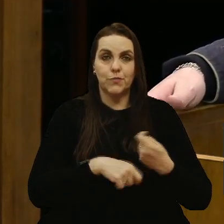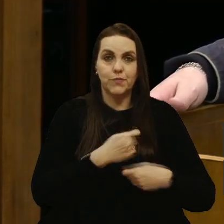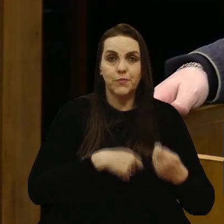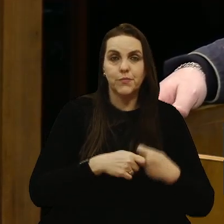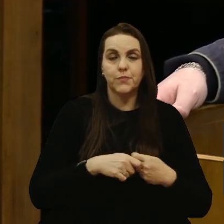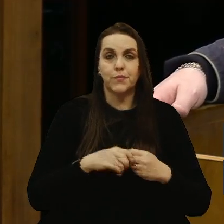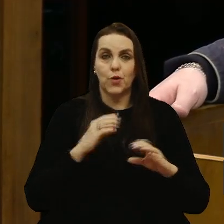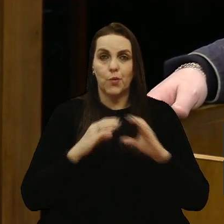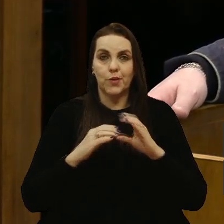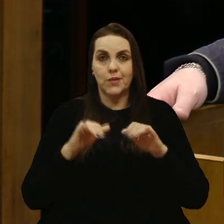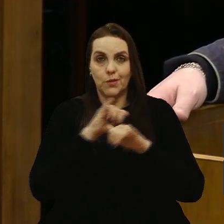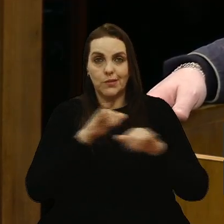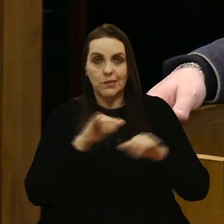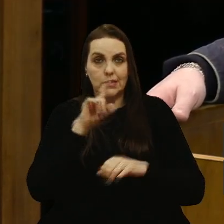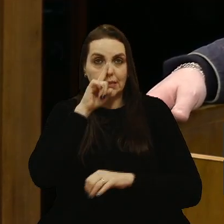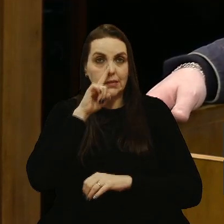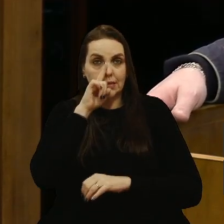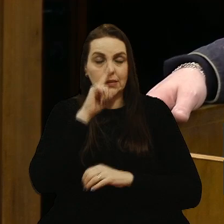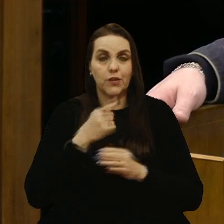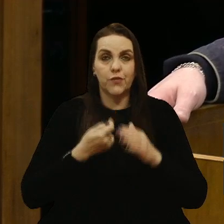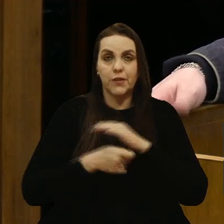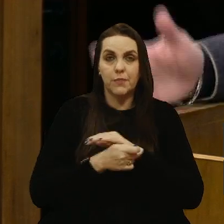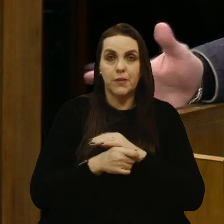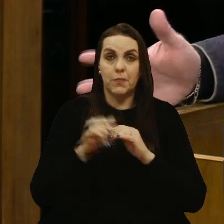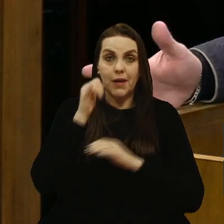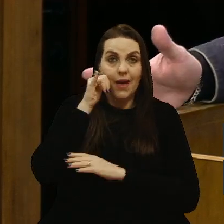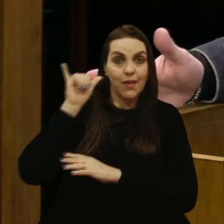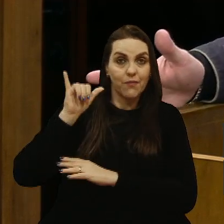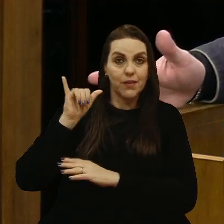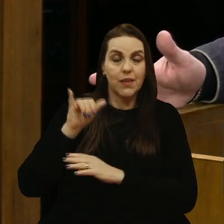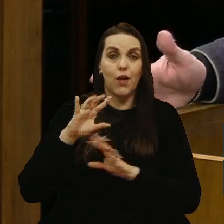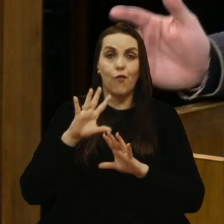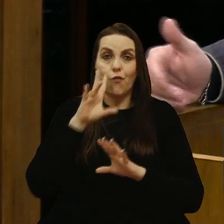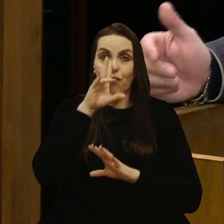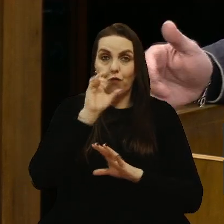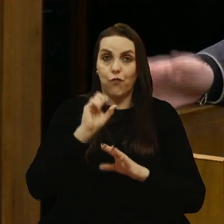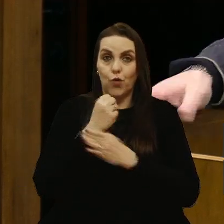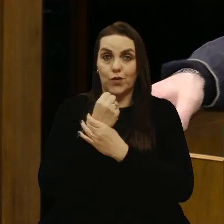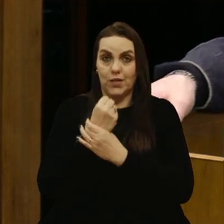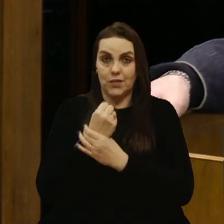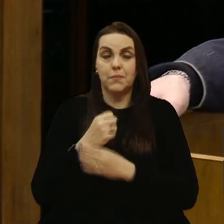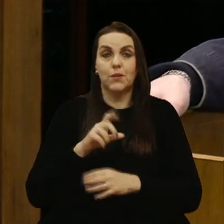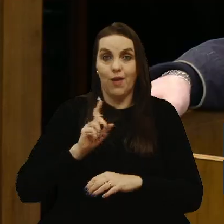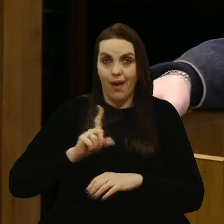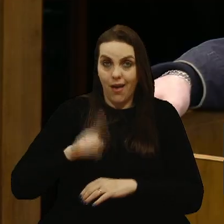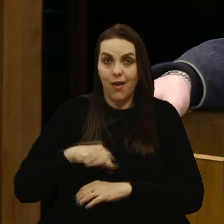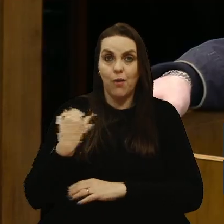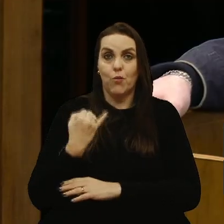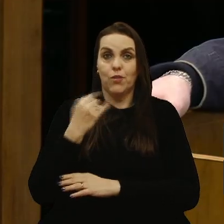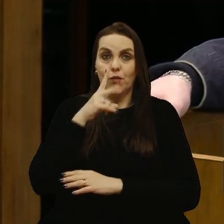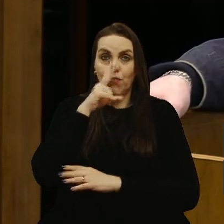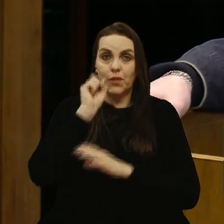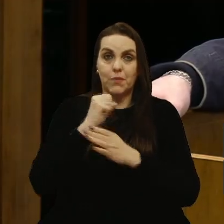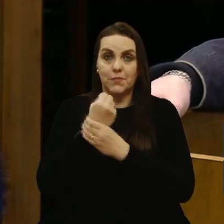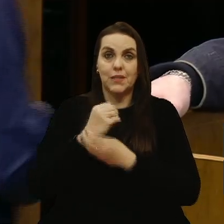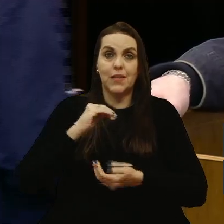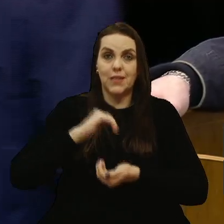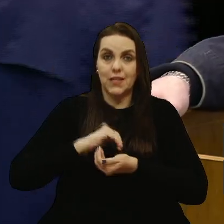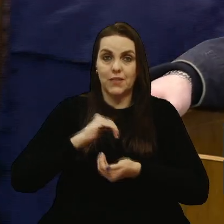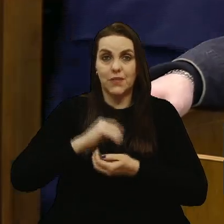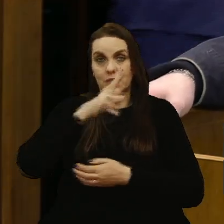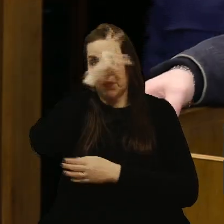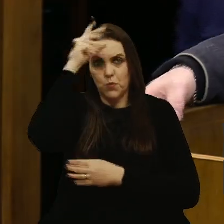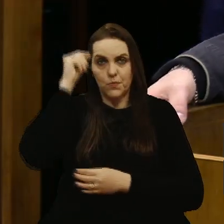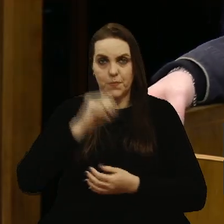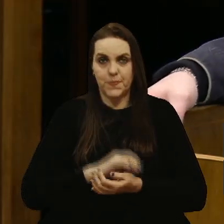riscos, financiamento de prevenção, fortalecimento, e aqui é muito importante, o fortalecimento das defesas civis